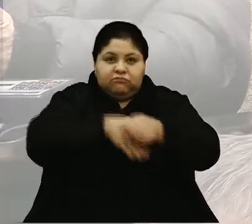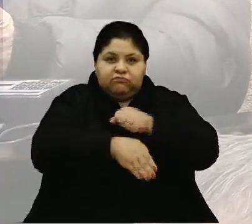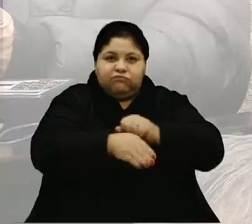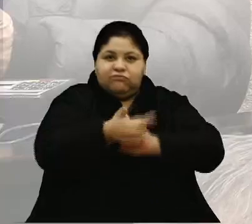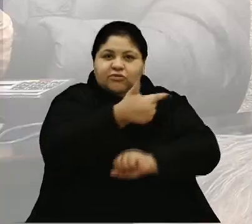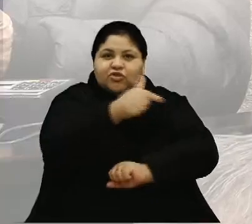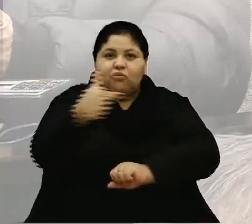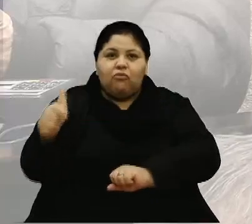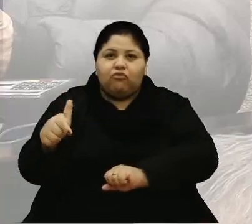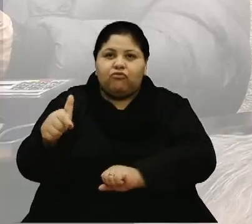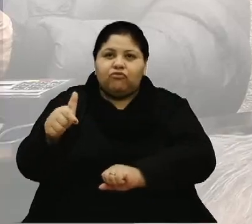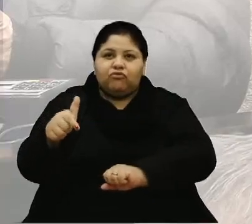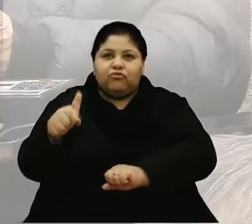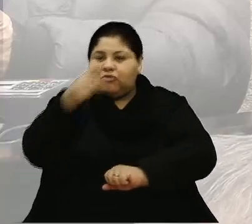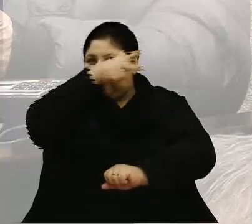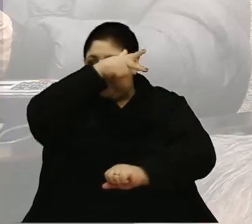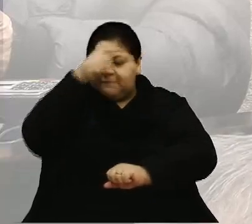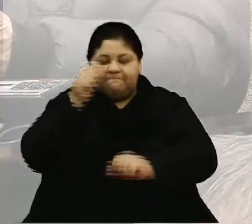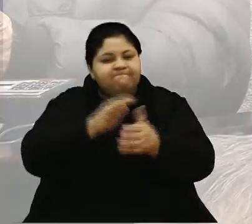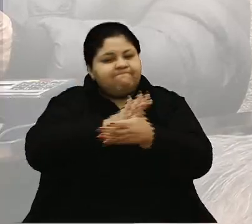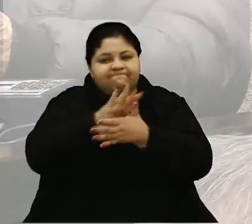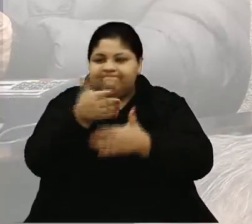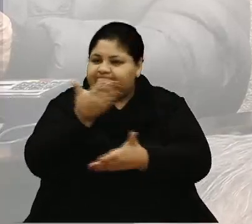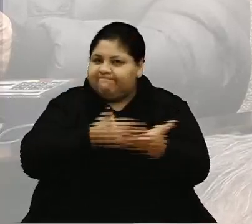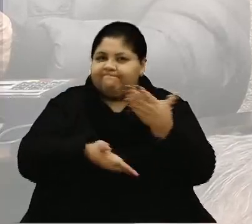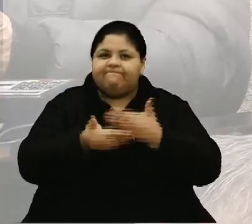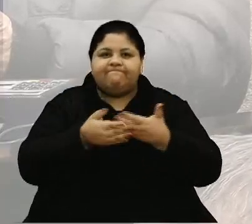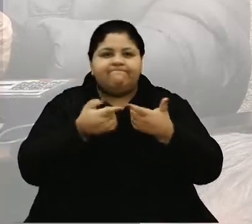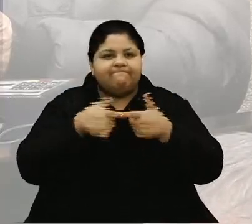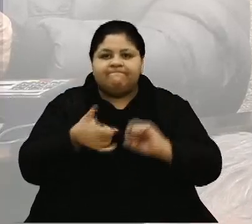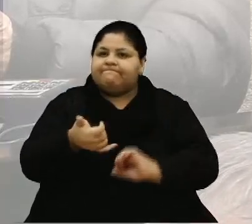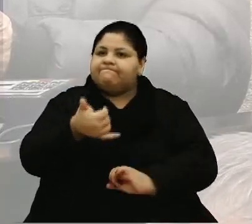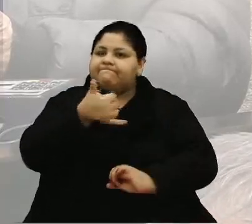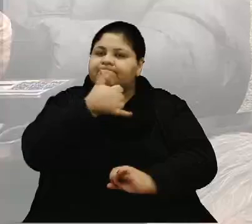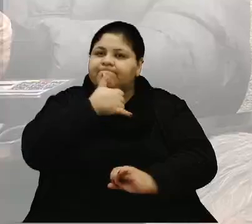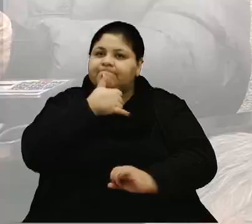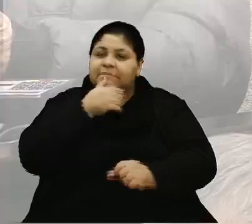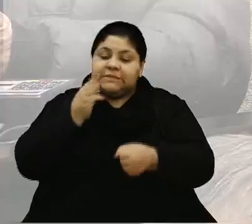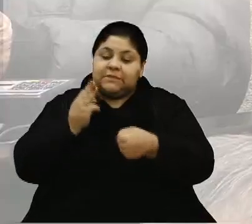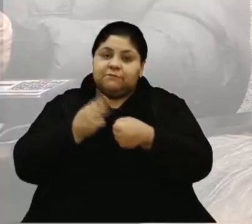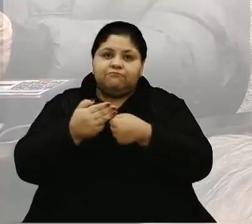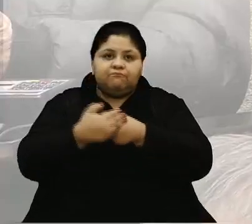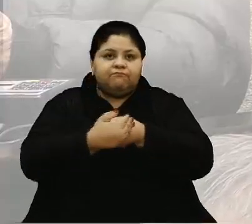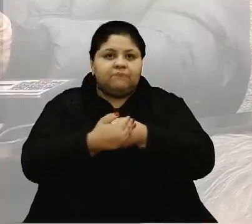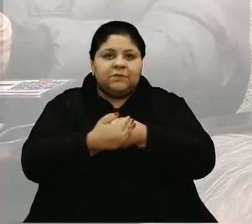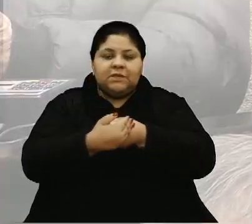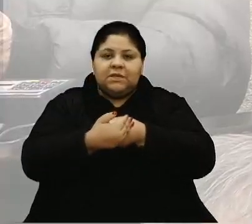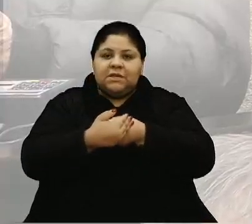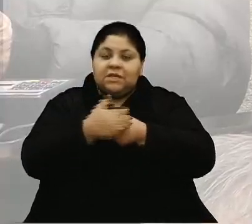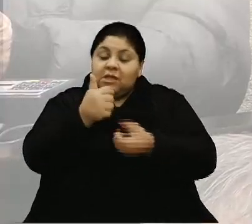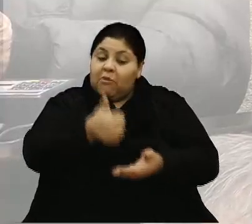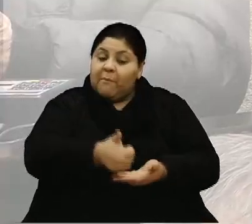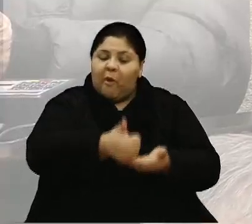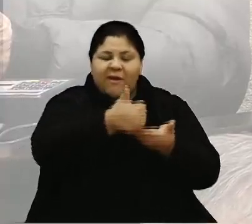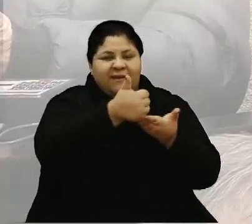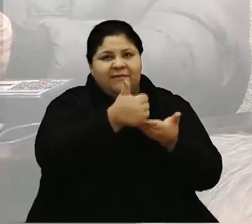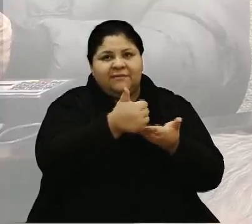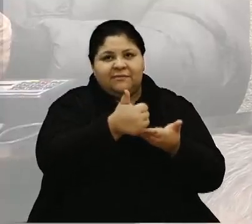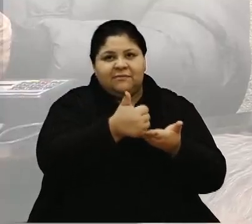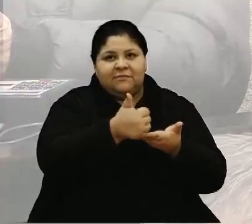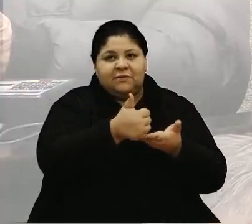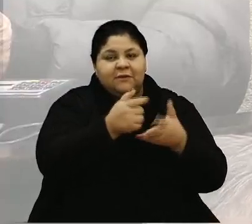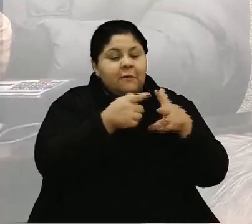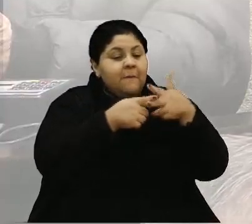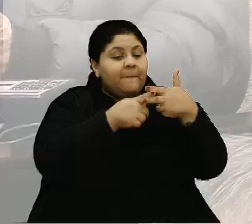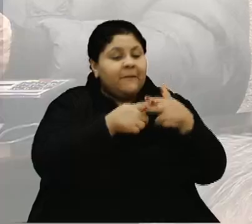municípios. Ninguém vai deixar de atender ninguém. Mas é lamentável que esses municípios não contribuam para a